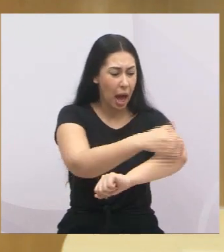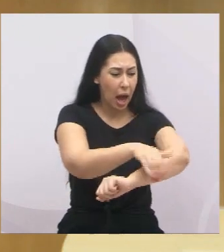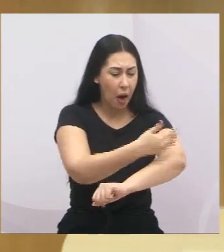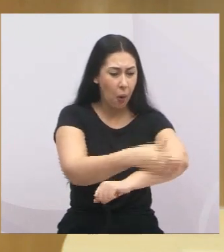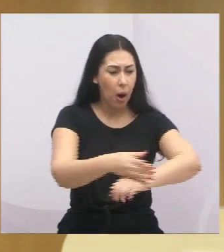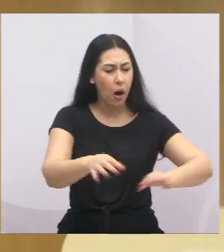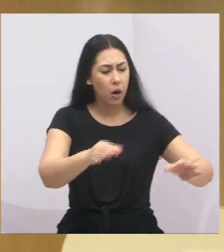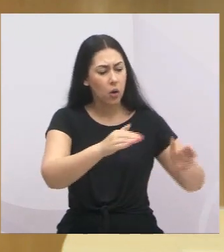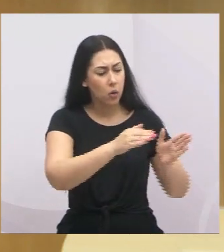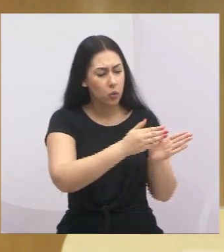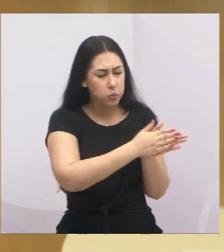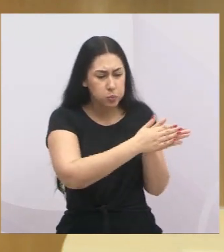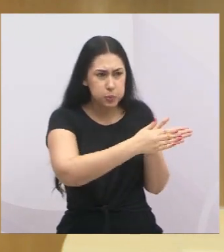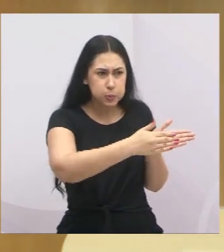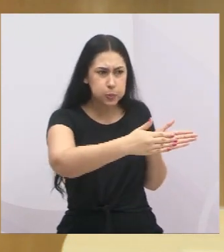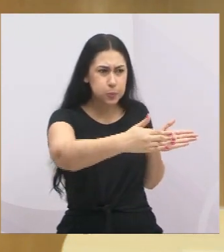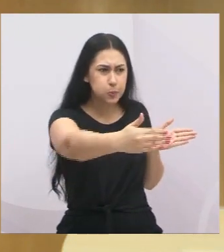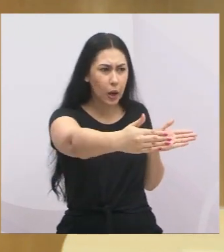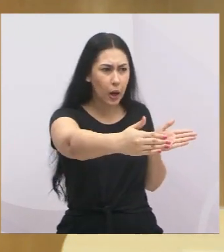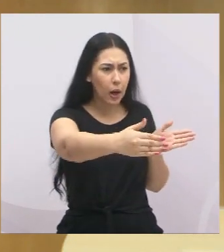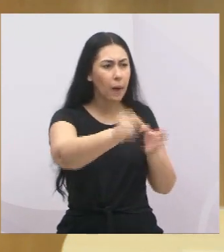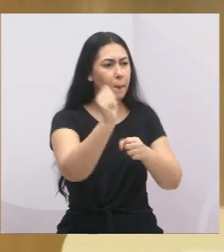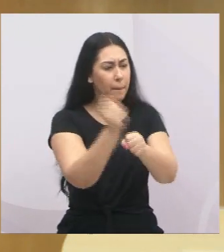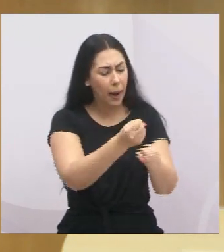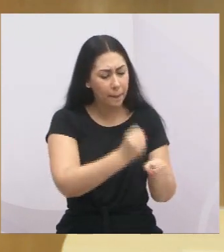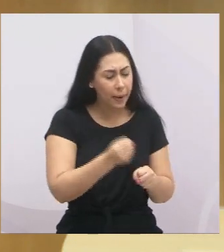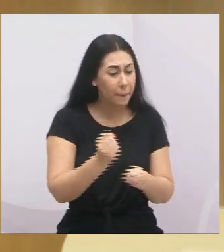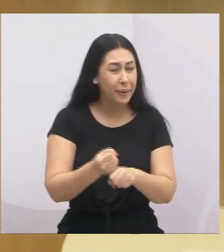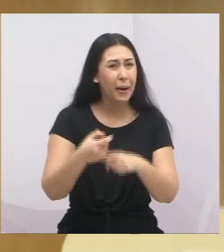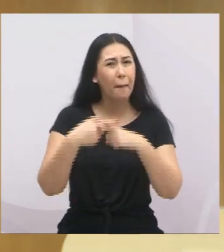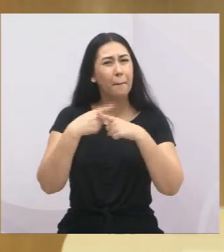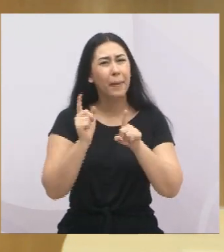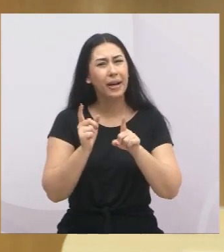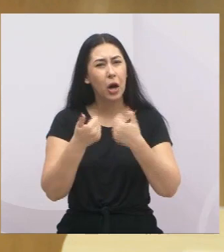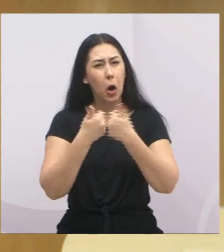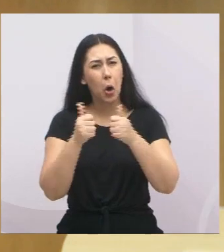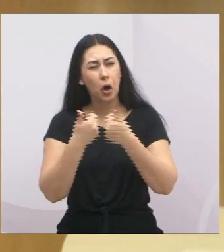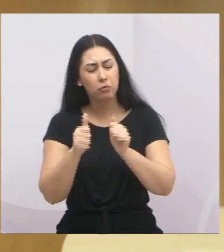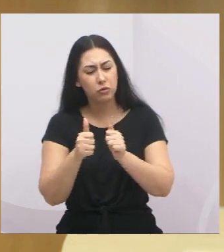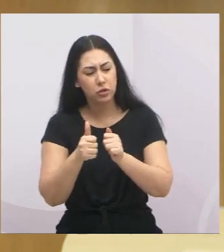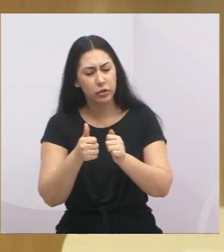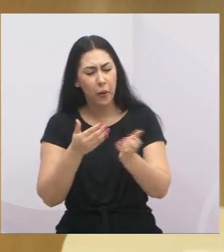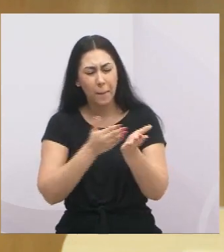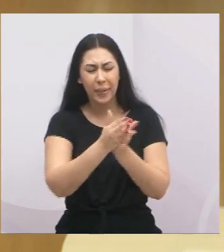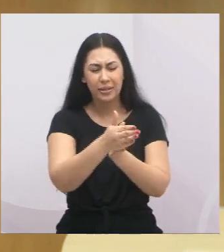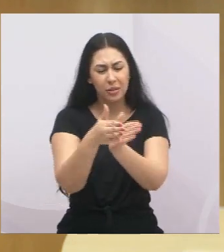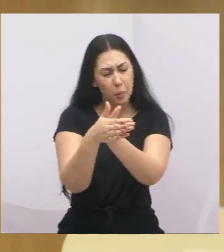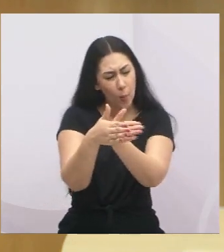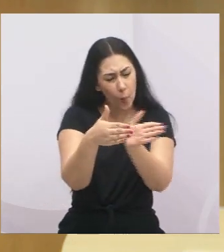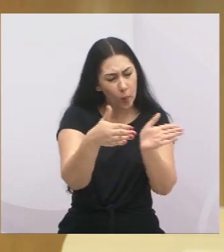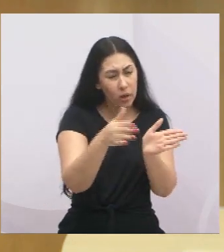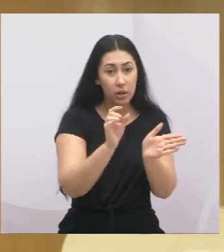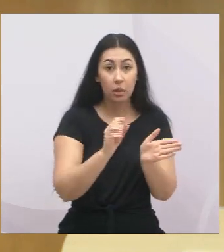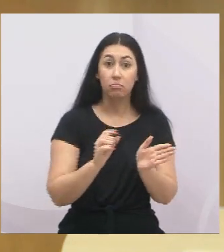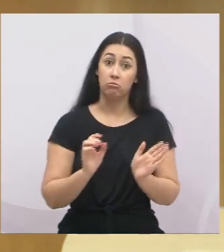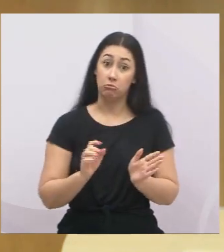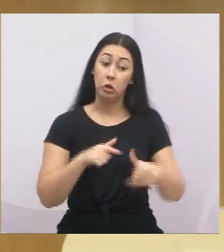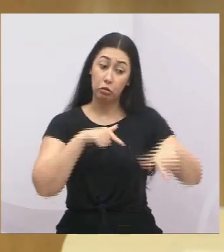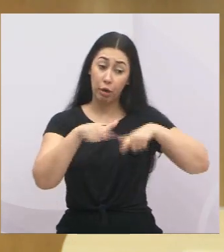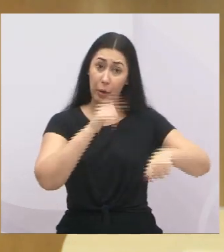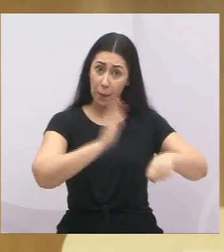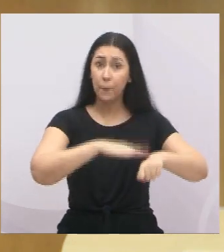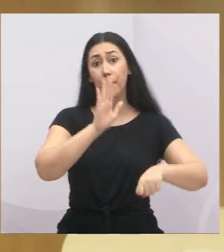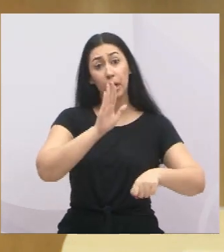sua extensão, mas lá só um trecho passa o ônibus. Tudo bem, de novo, está fazendo a mais?